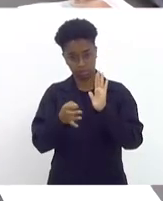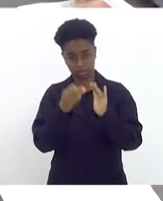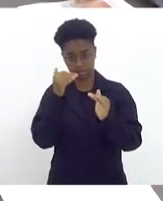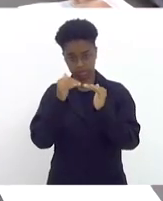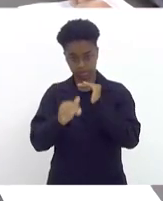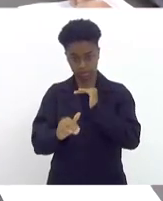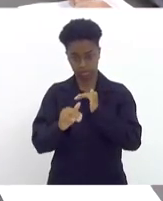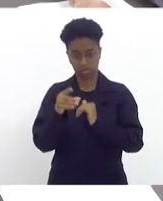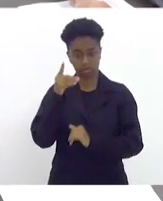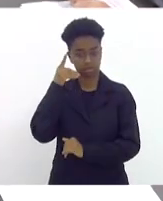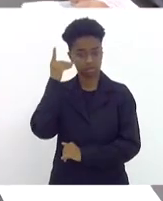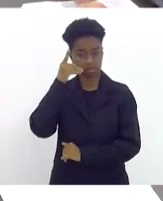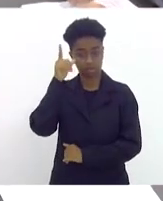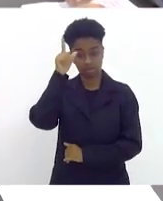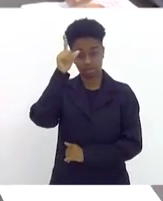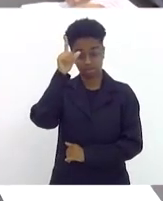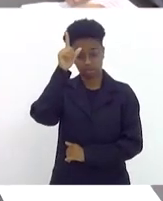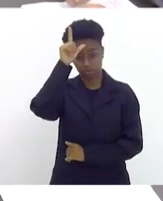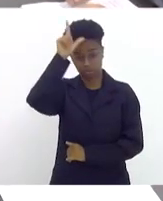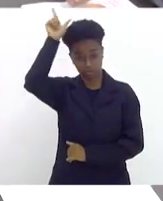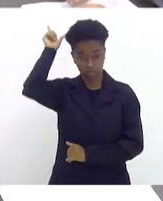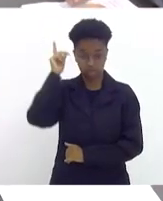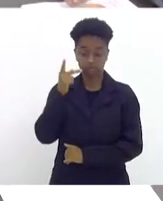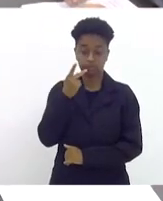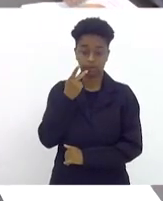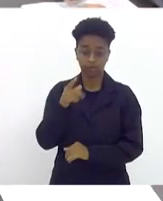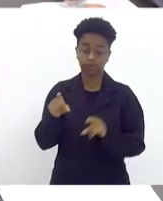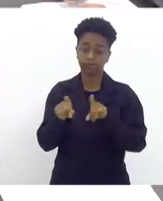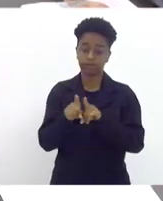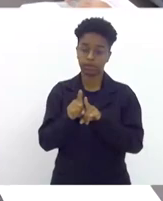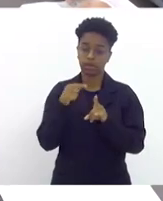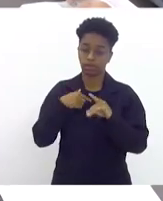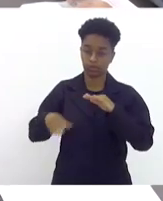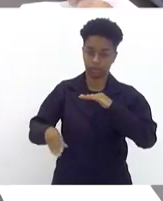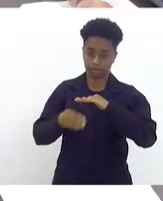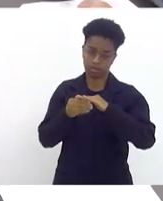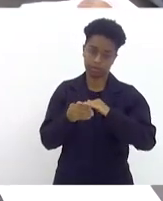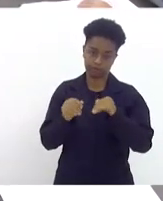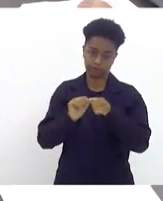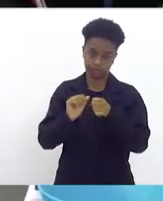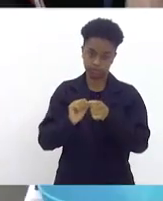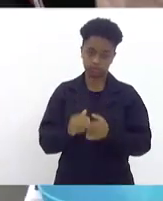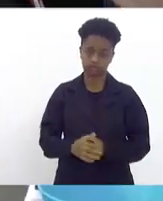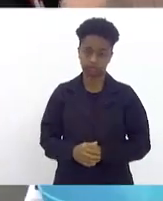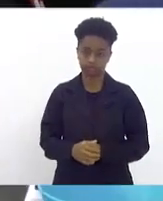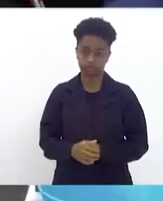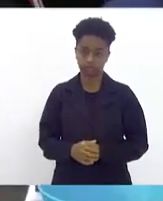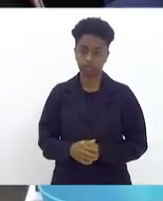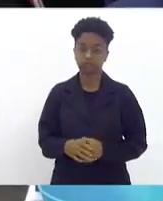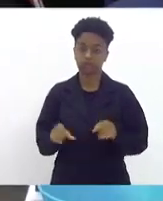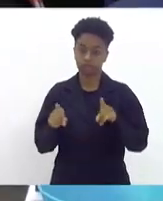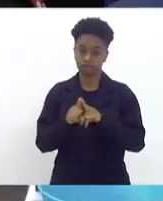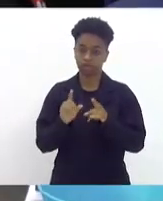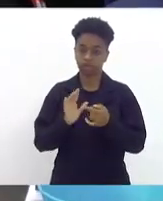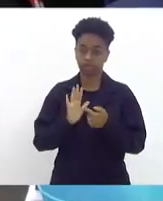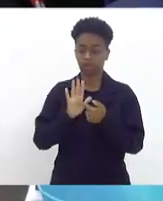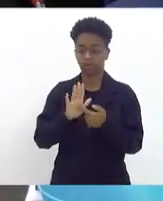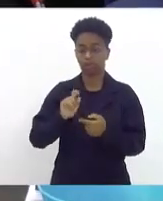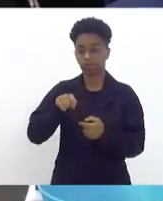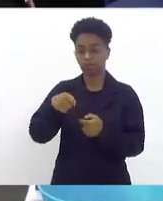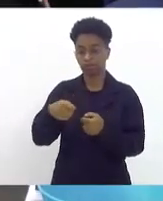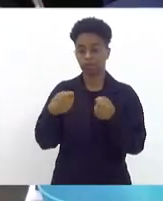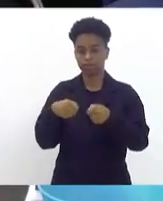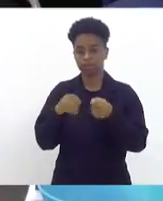do deputado Luiz Paulo e acabei fazendo também uma Emenda também de cunho autorizativo